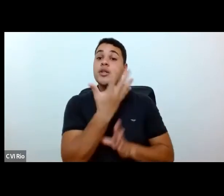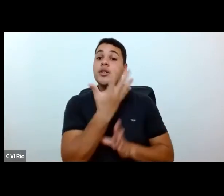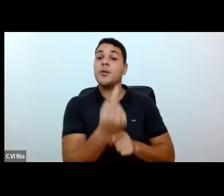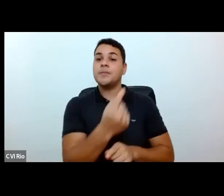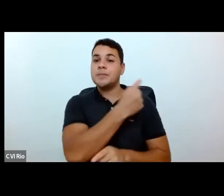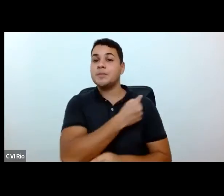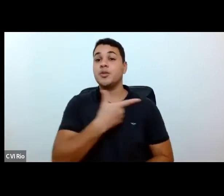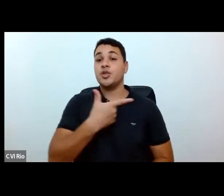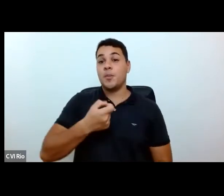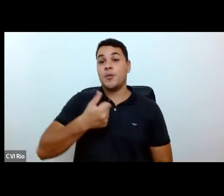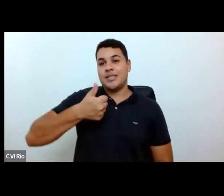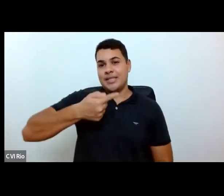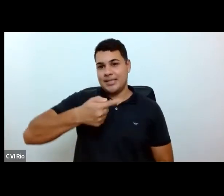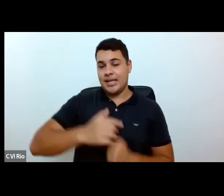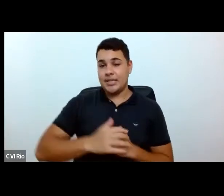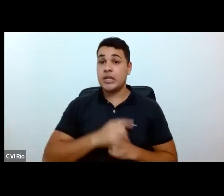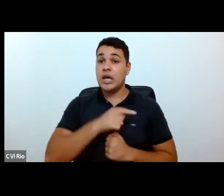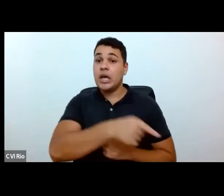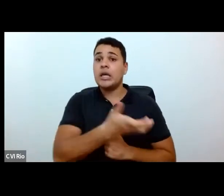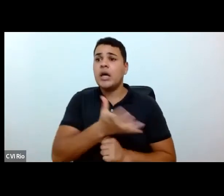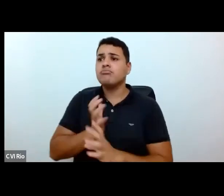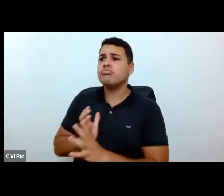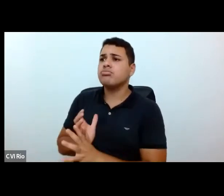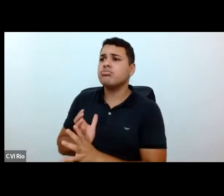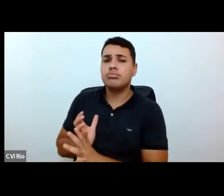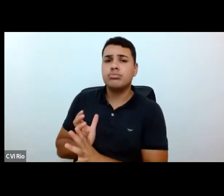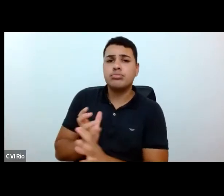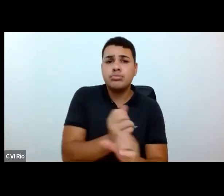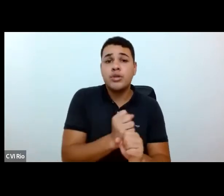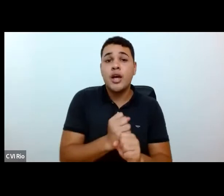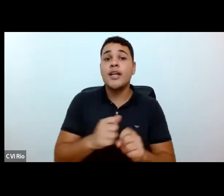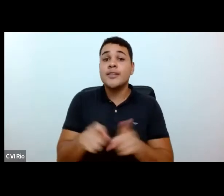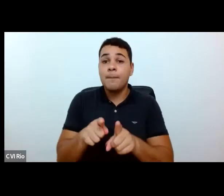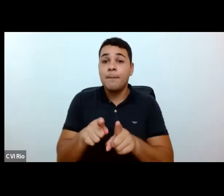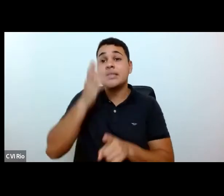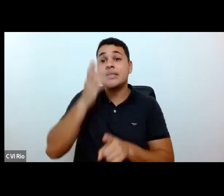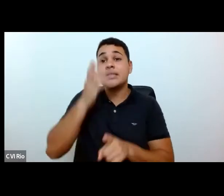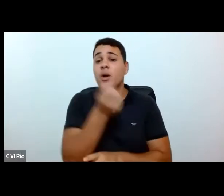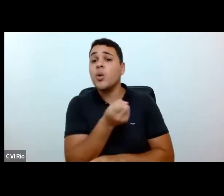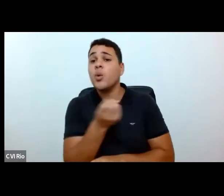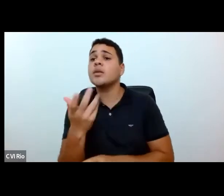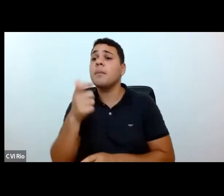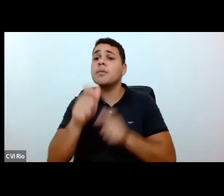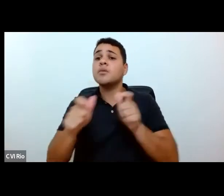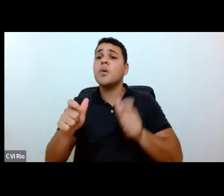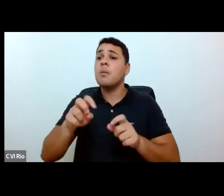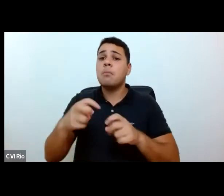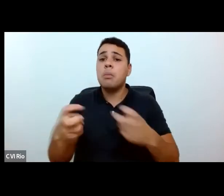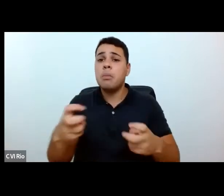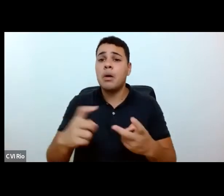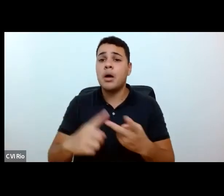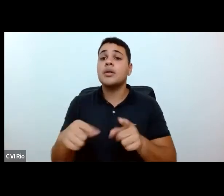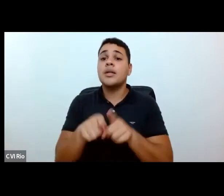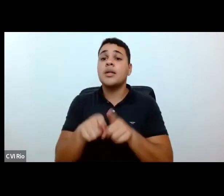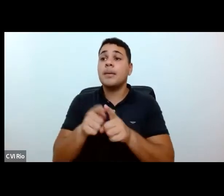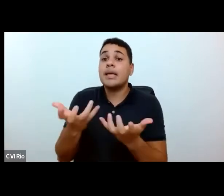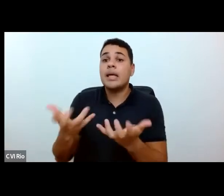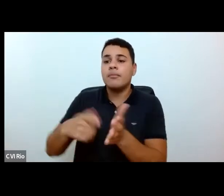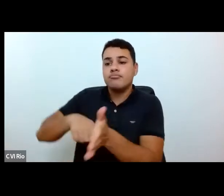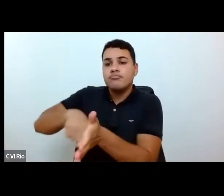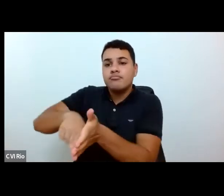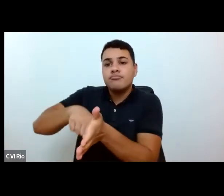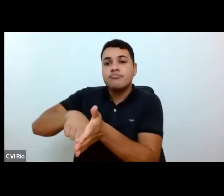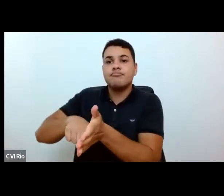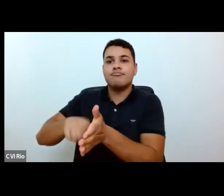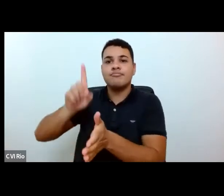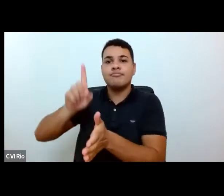de contabilizar, né, os assassinatos de travestis e transexuais, de ir atrás dessas subnotificações e cobrar das